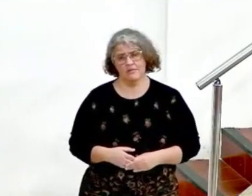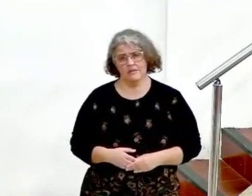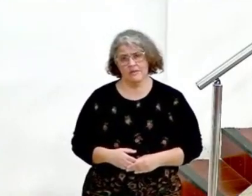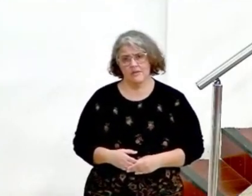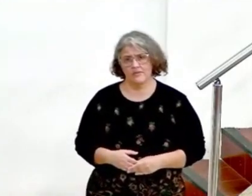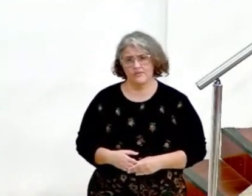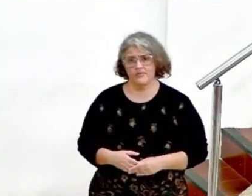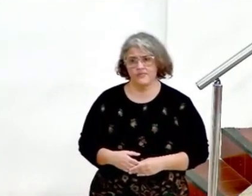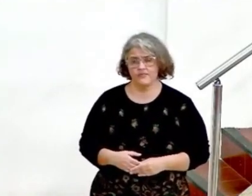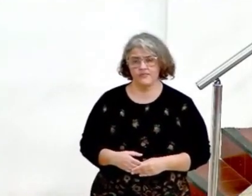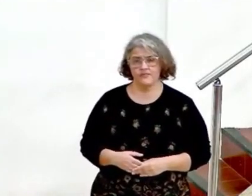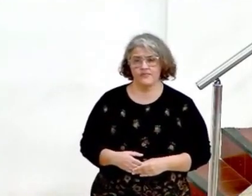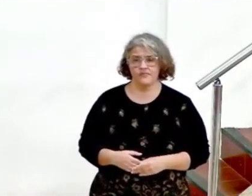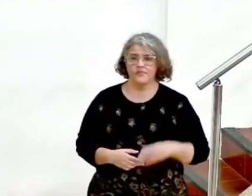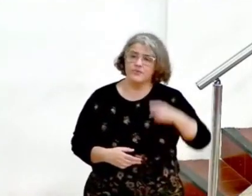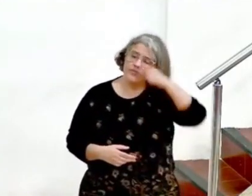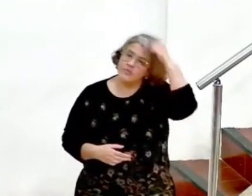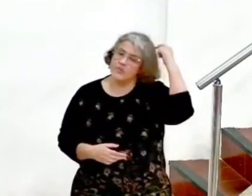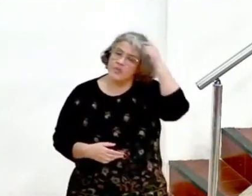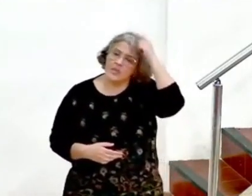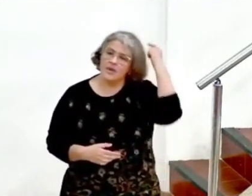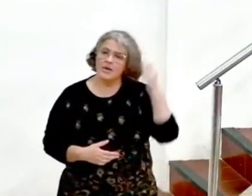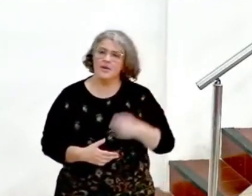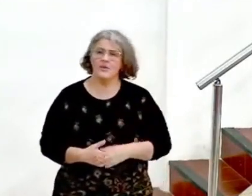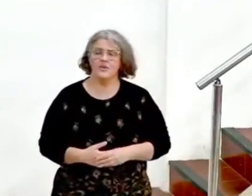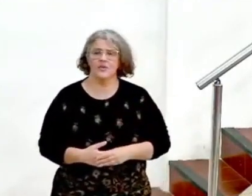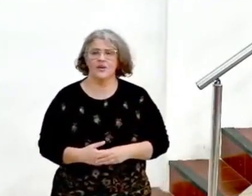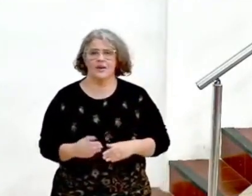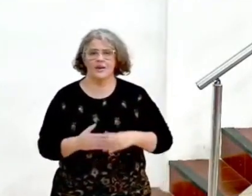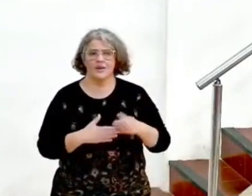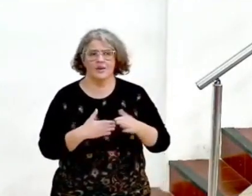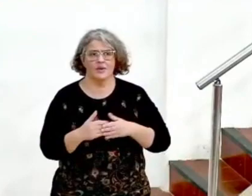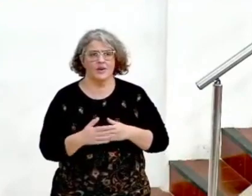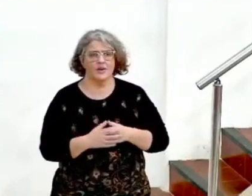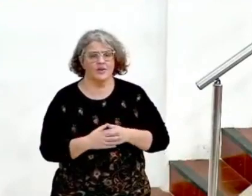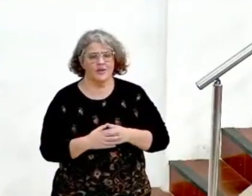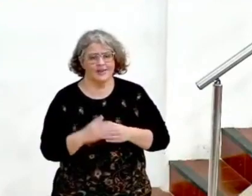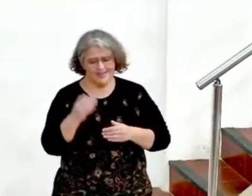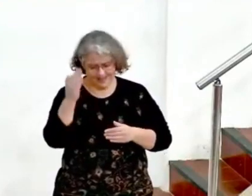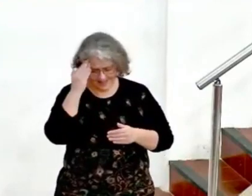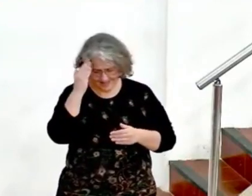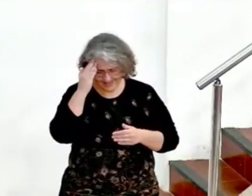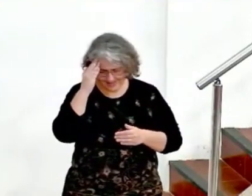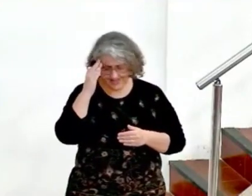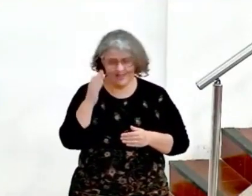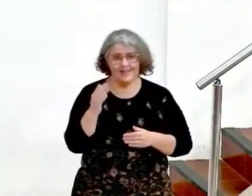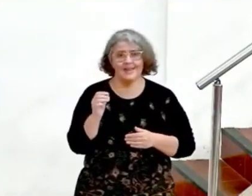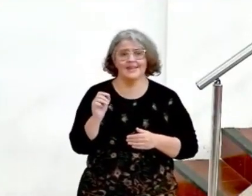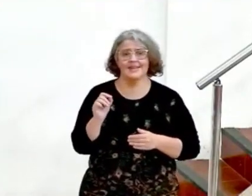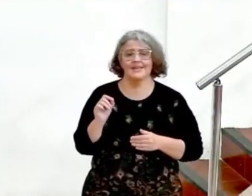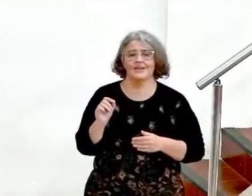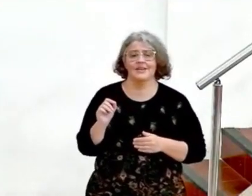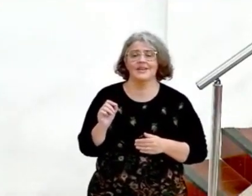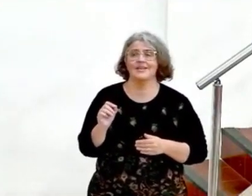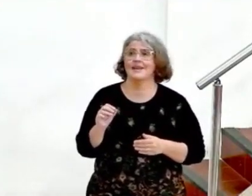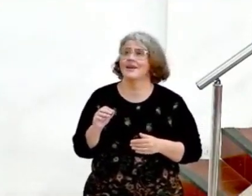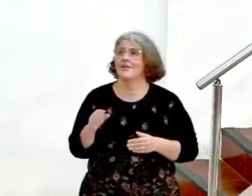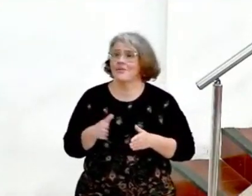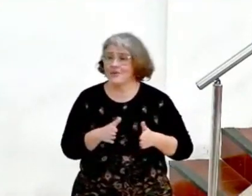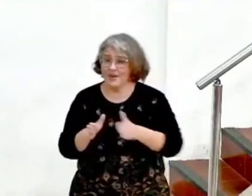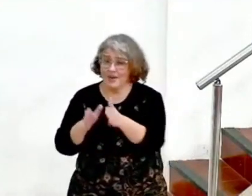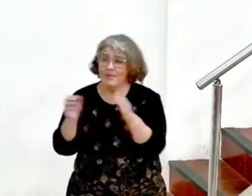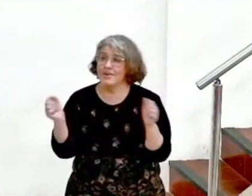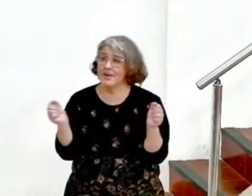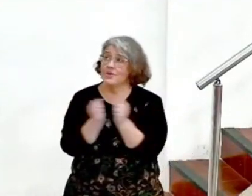E fazer isso é obedecer a Deus. Fazer isso é entender o caminho em que você está com Deus. Fazer isso de fato